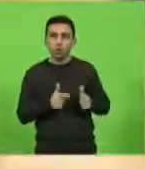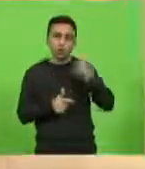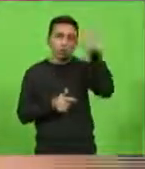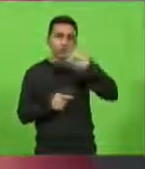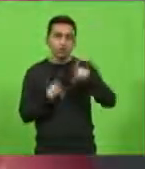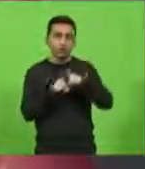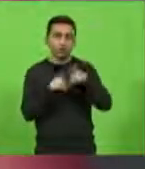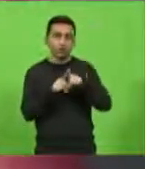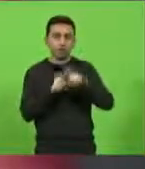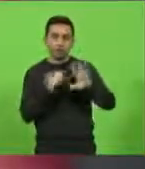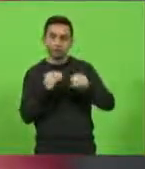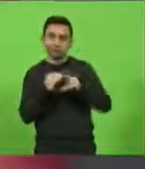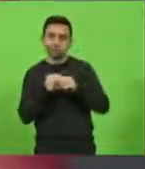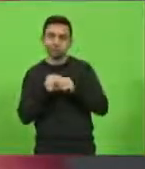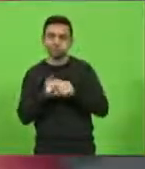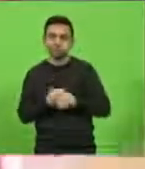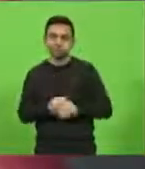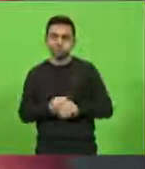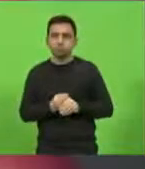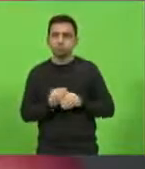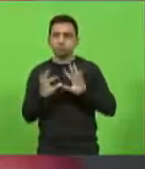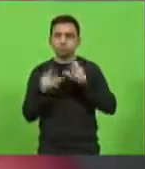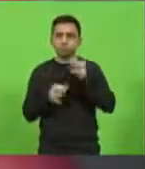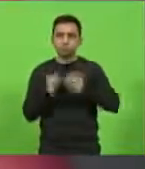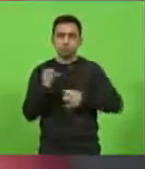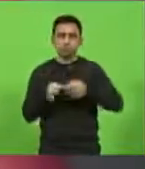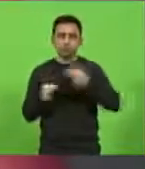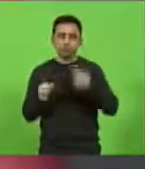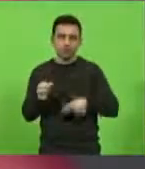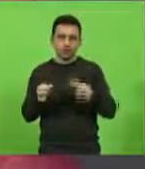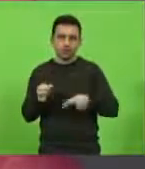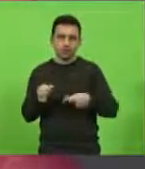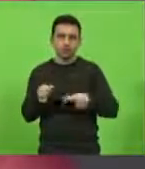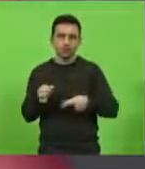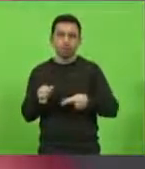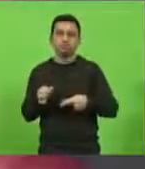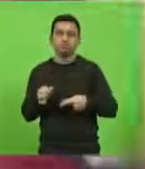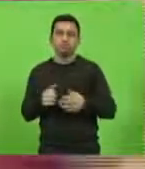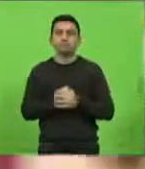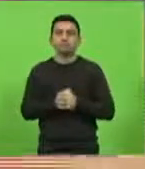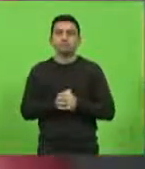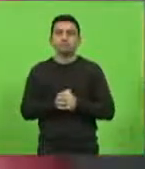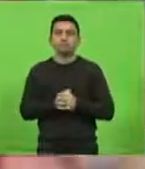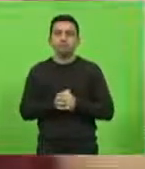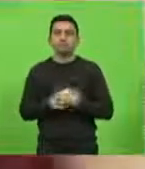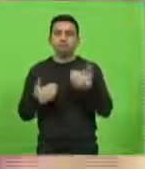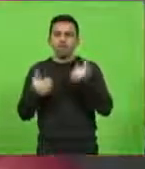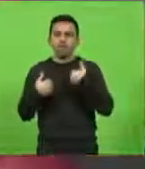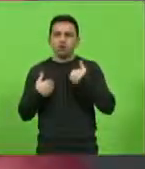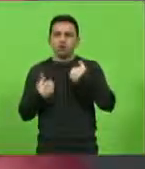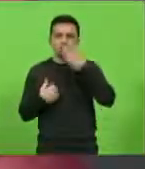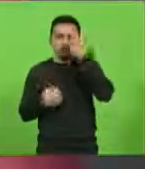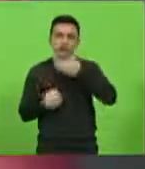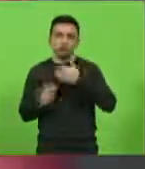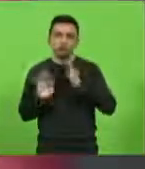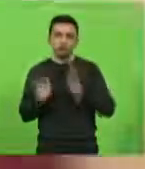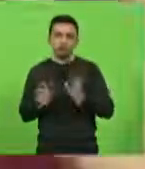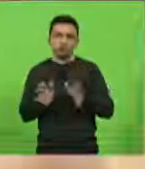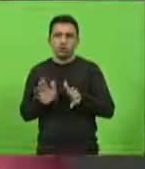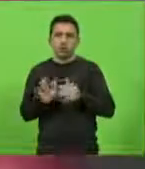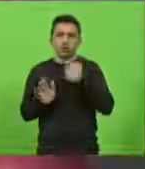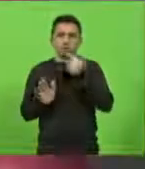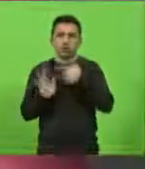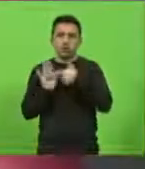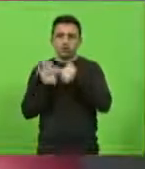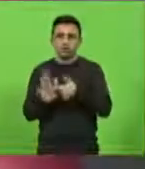reconhecida pela maioria dos novos jogadores de Sagrada tribunal de julgamento excelência que estou comprovado a Sapiência dos denunciados